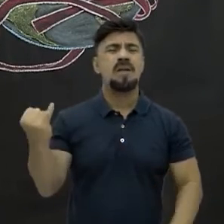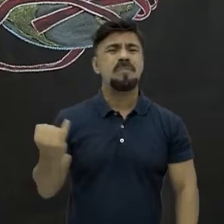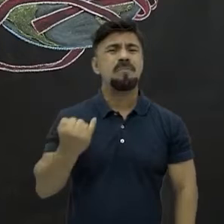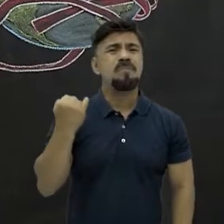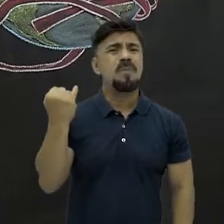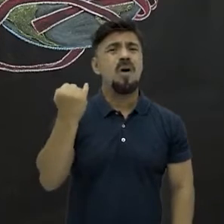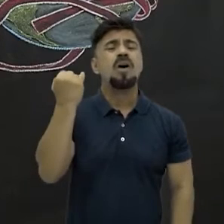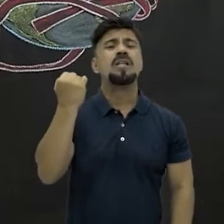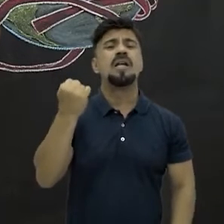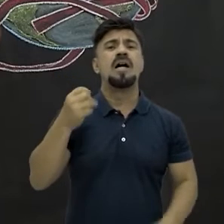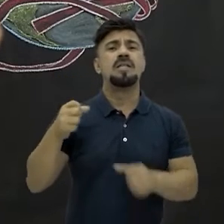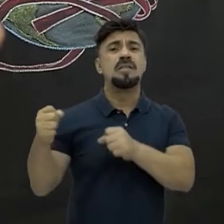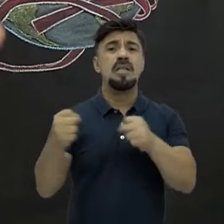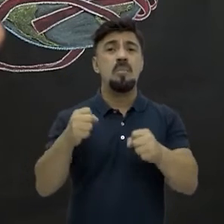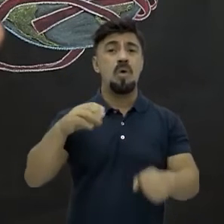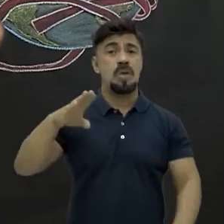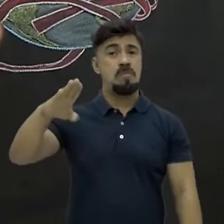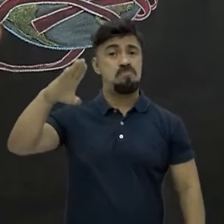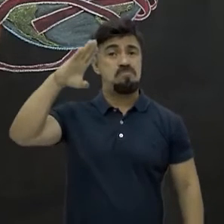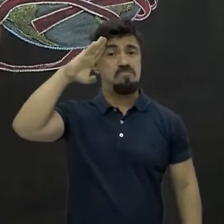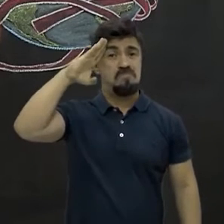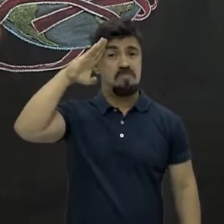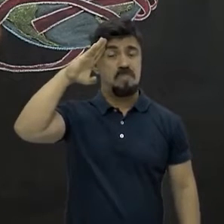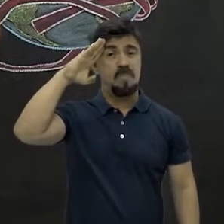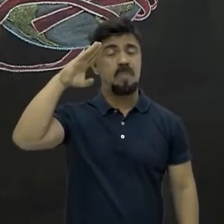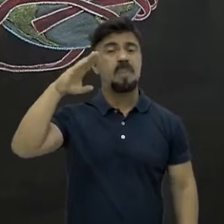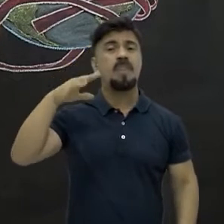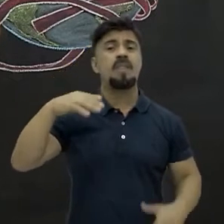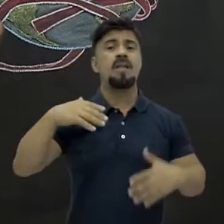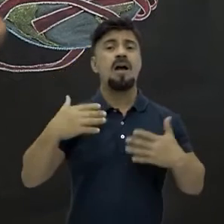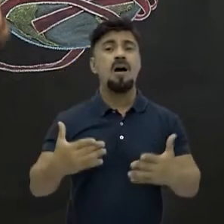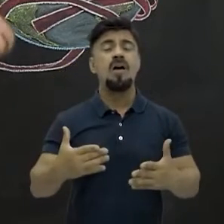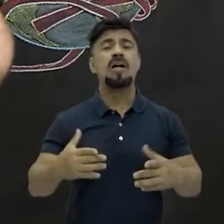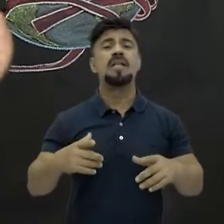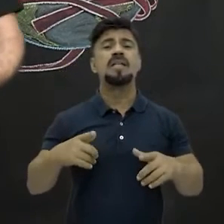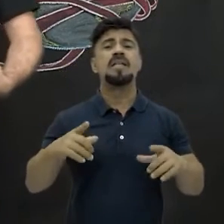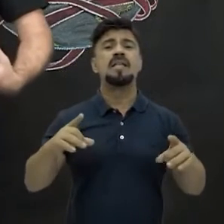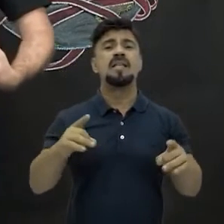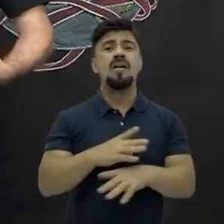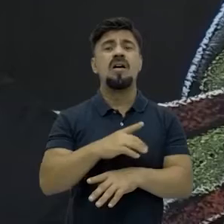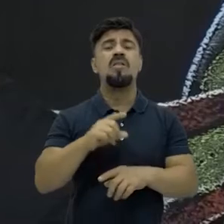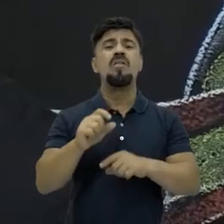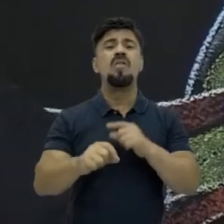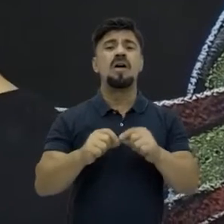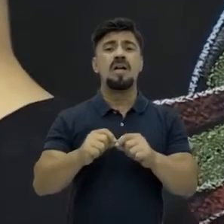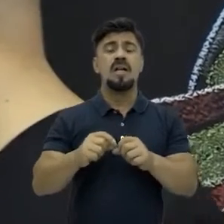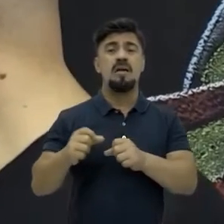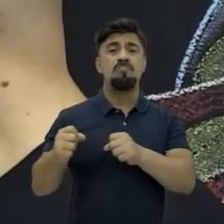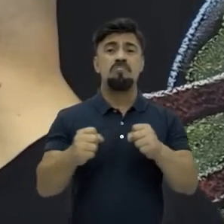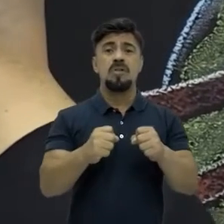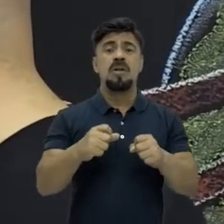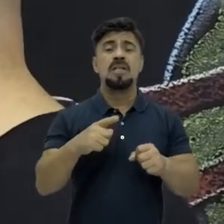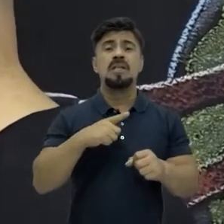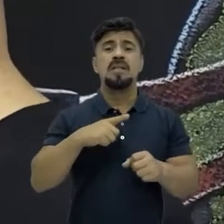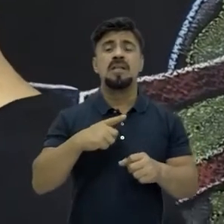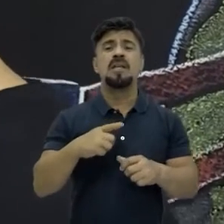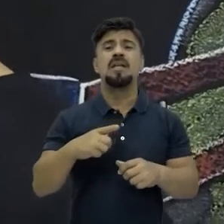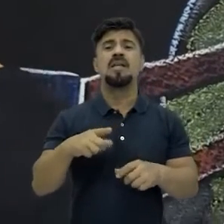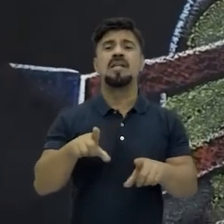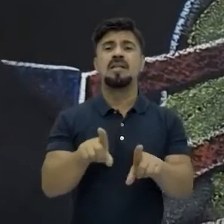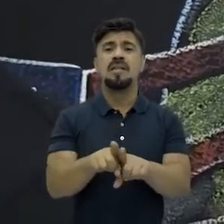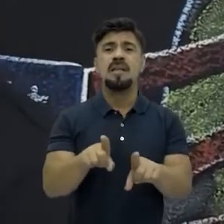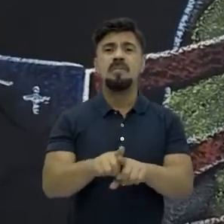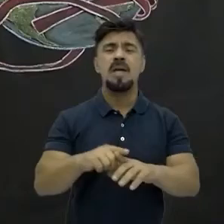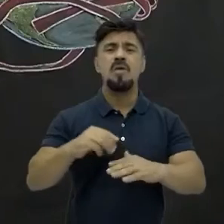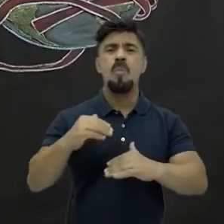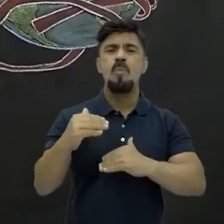importância de poder militar. E isso acabou sendo também preponderante. Dessa maneira, então, nós temos agora